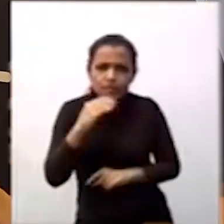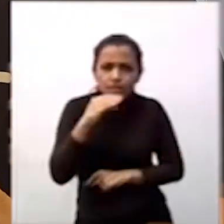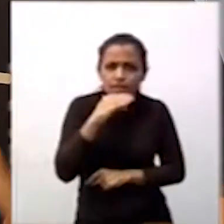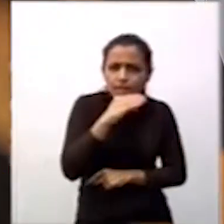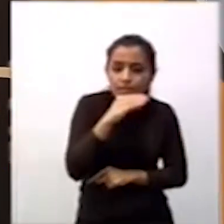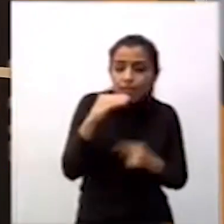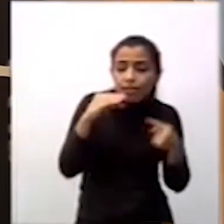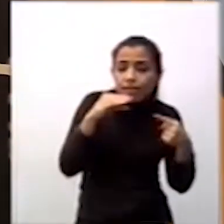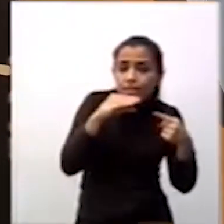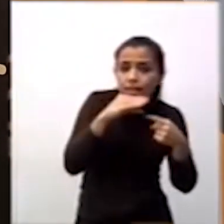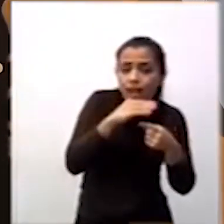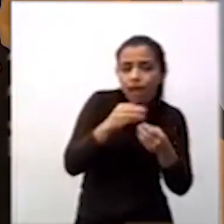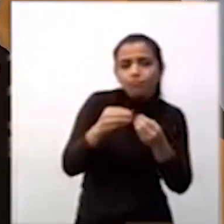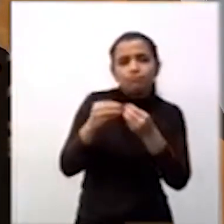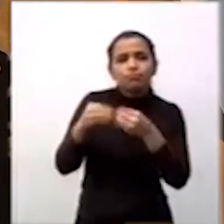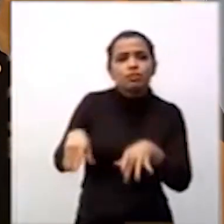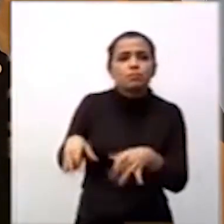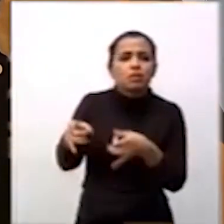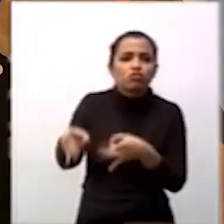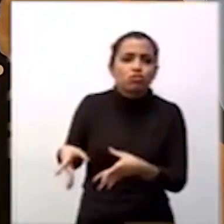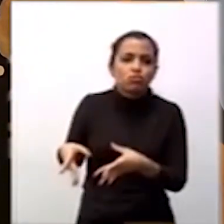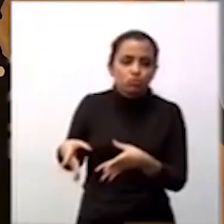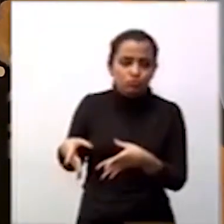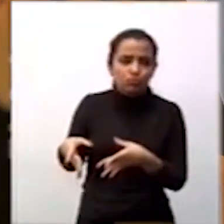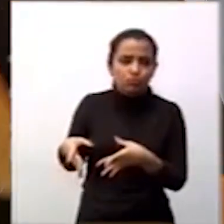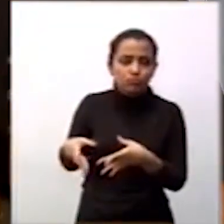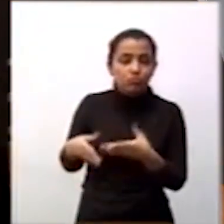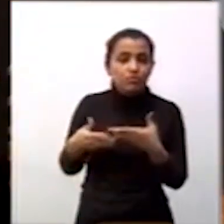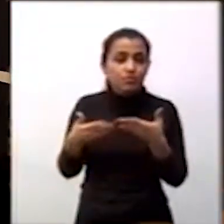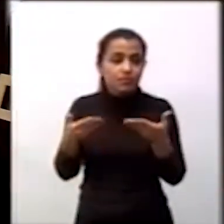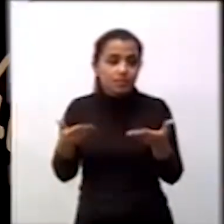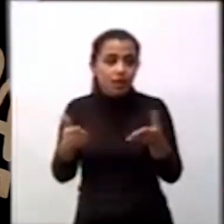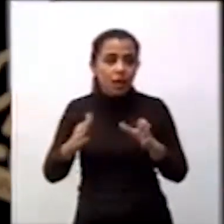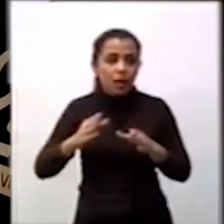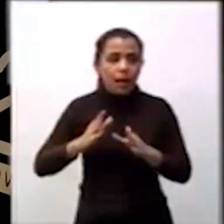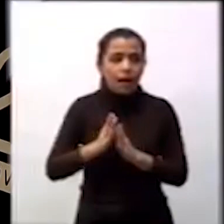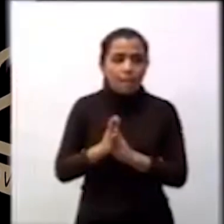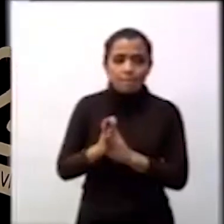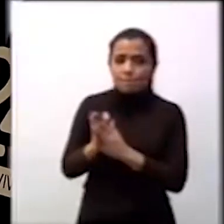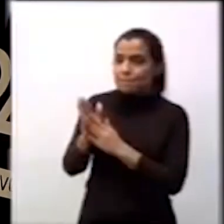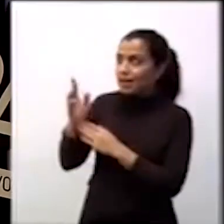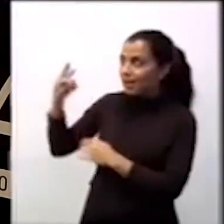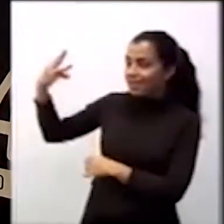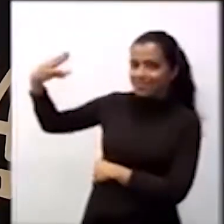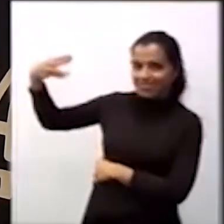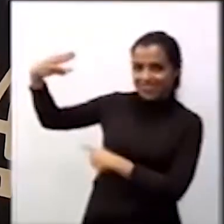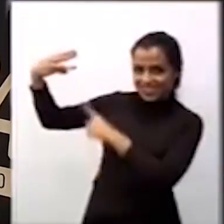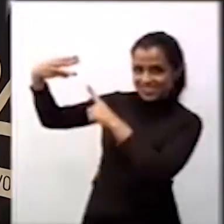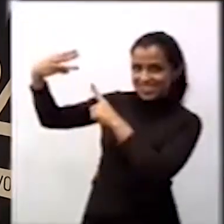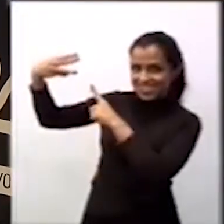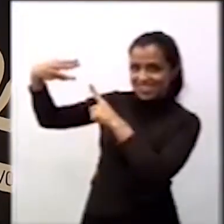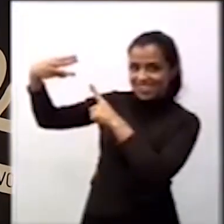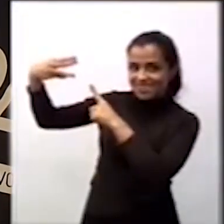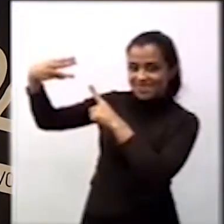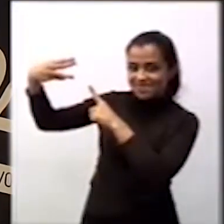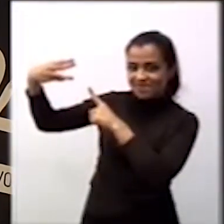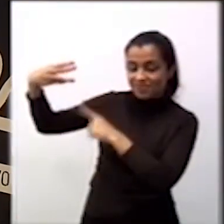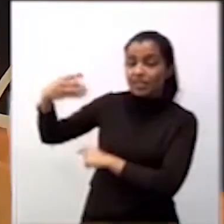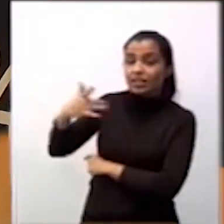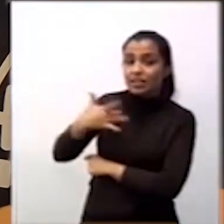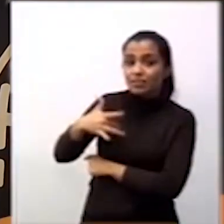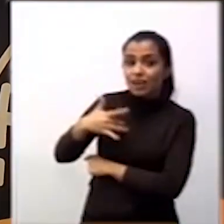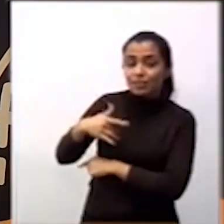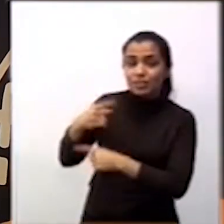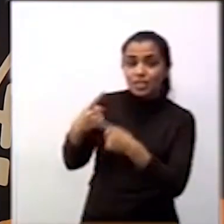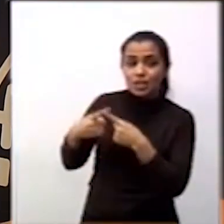pagam muito, apesar de eu pagar caro pelo objeto na compra? Porque apenas 2% da energia elétrica que entra na lâmpada